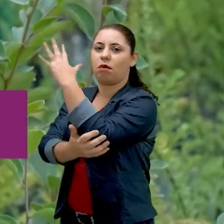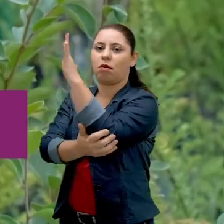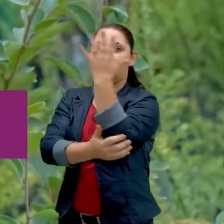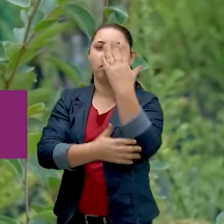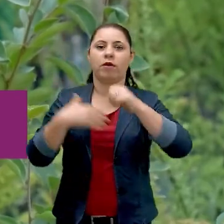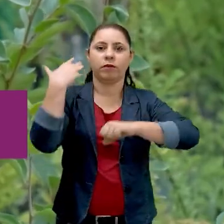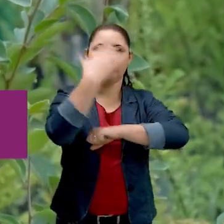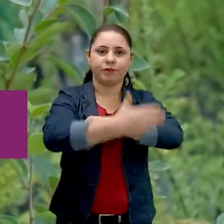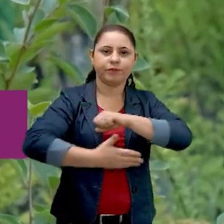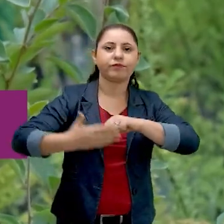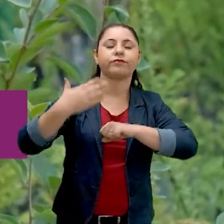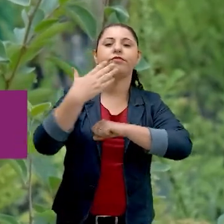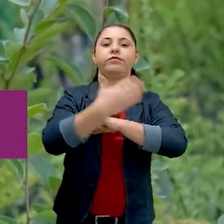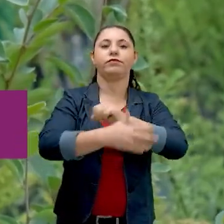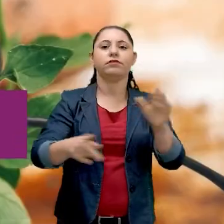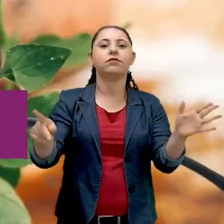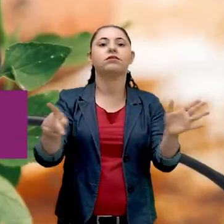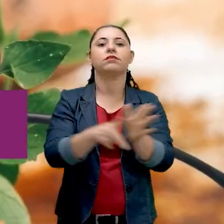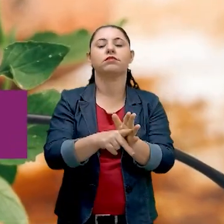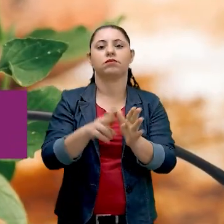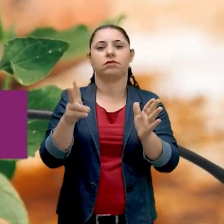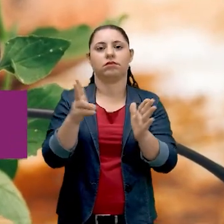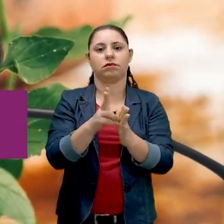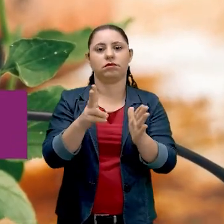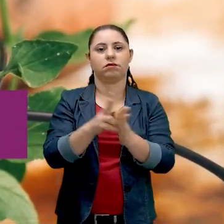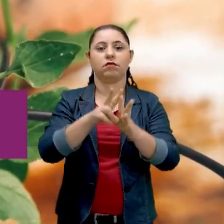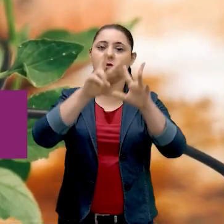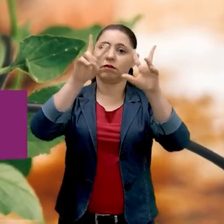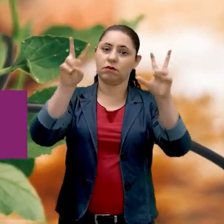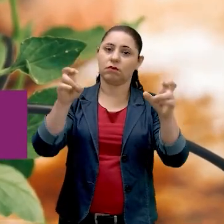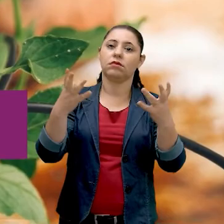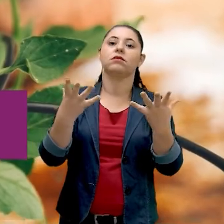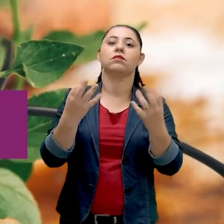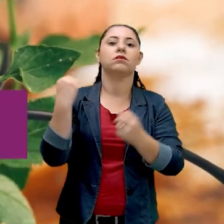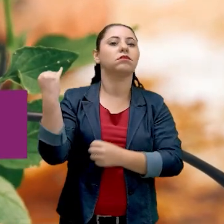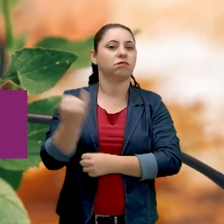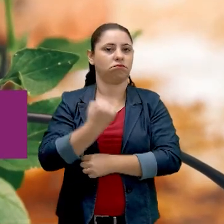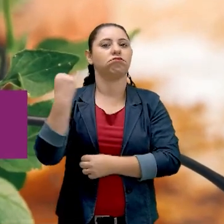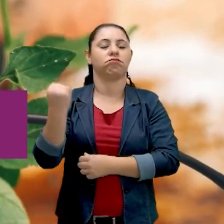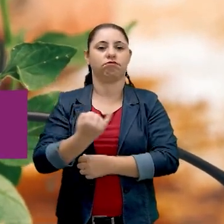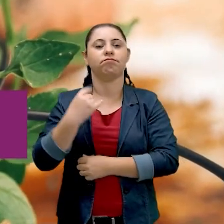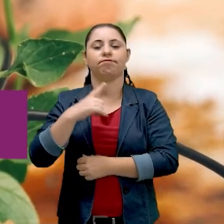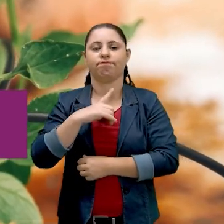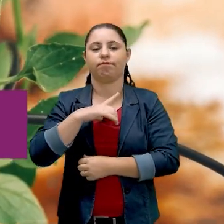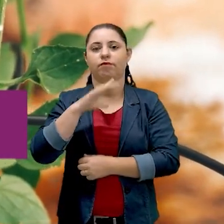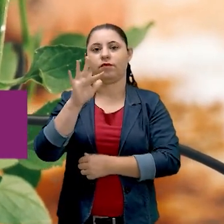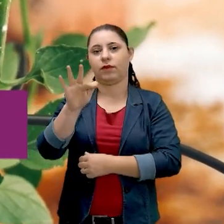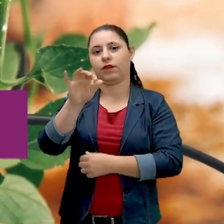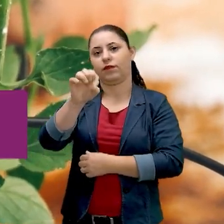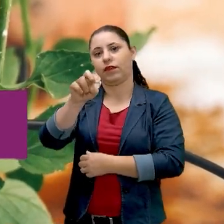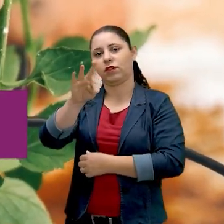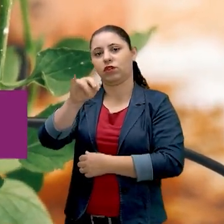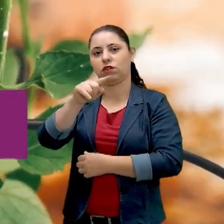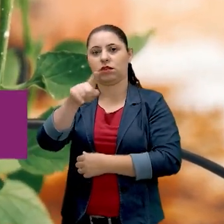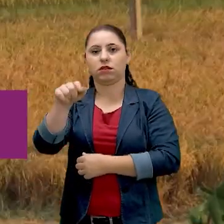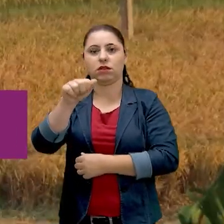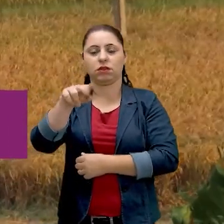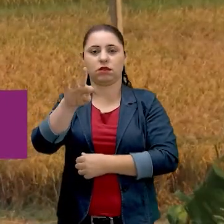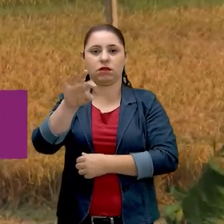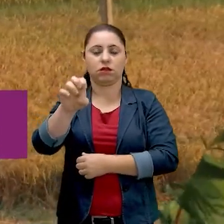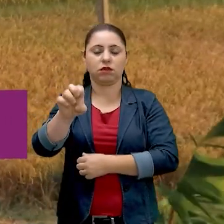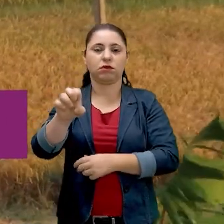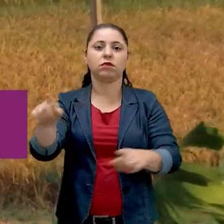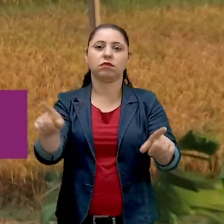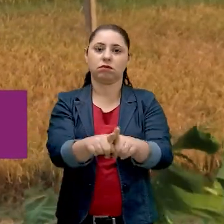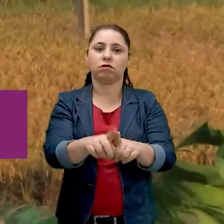proteção ambiental, de reserva indígena. Então, é um assunto muito polêmico a extração, a produção de fertilizantes do Brasil. Porque, assim, eu